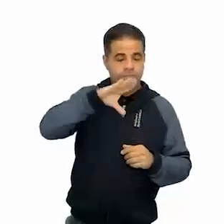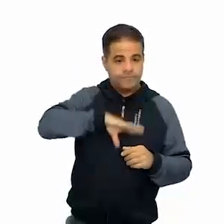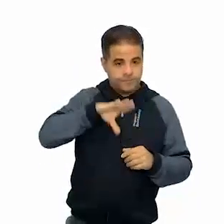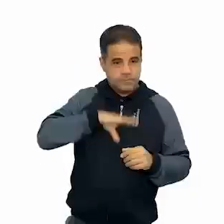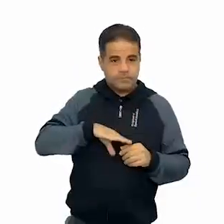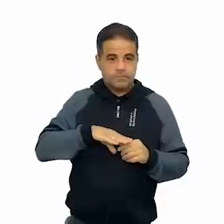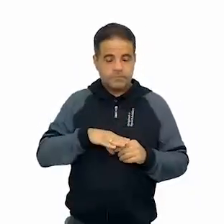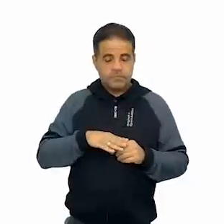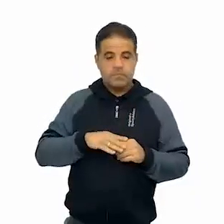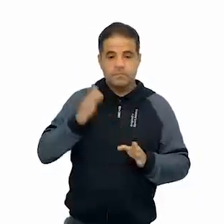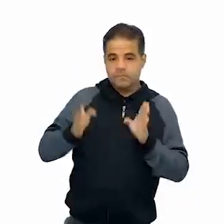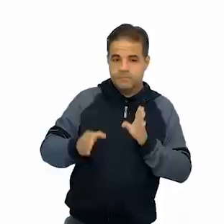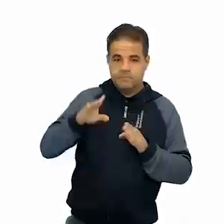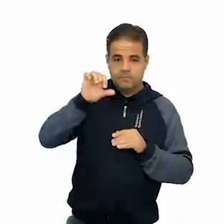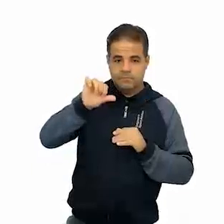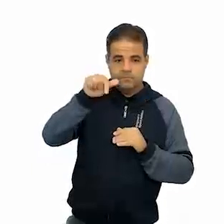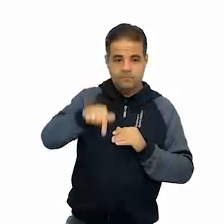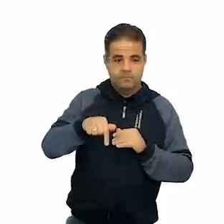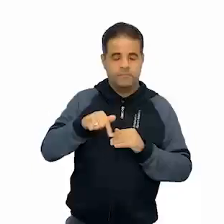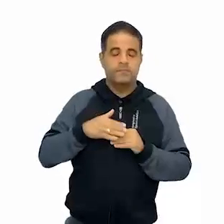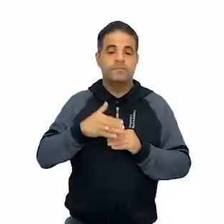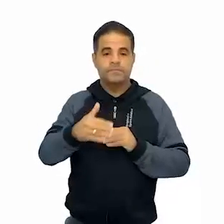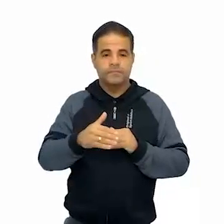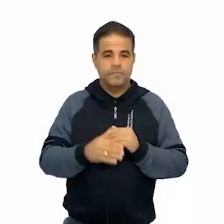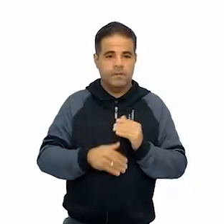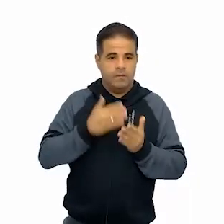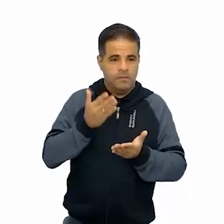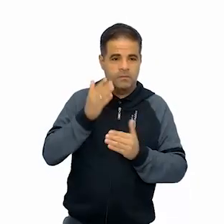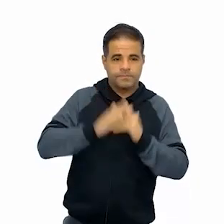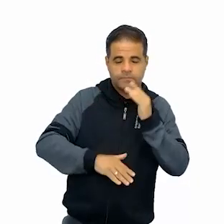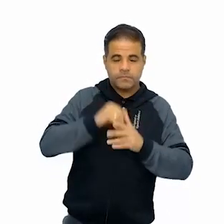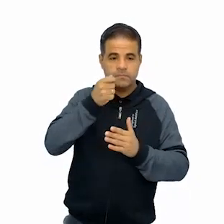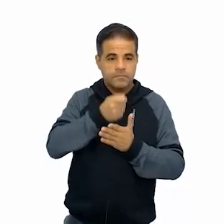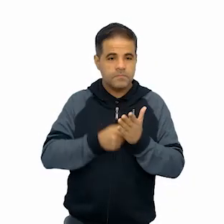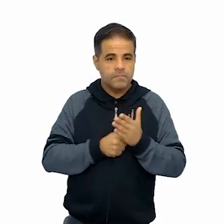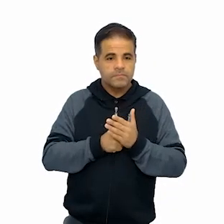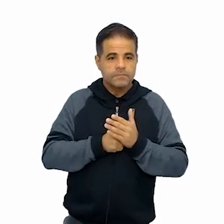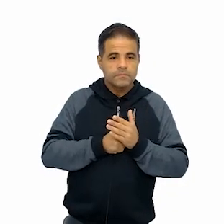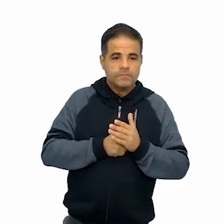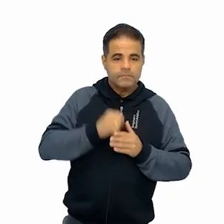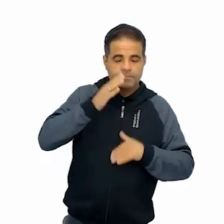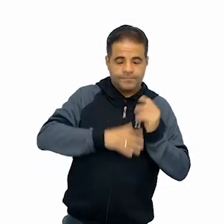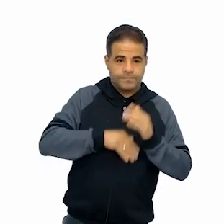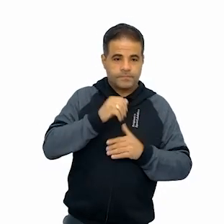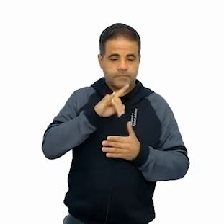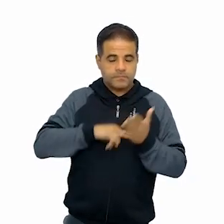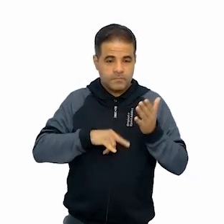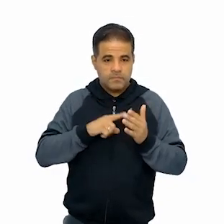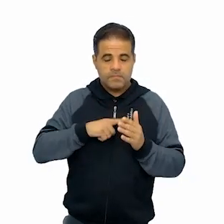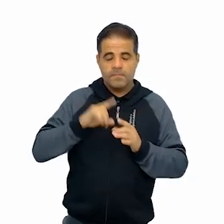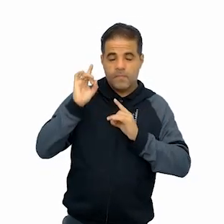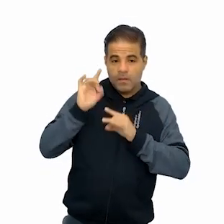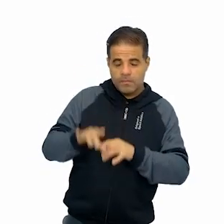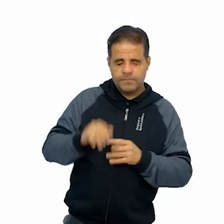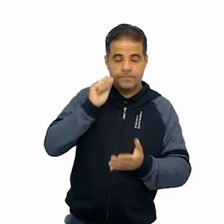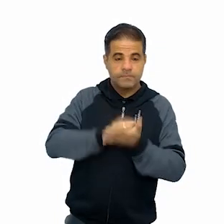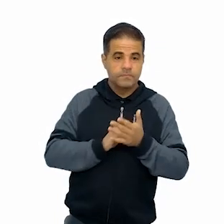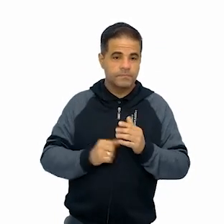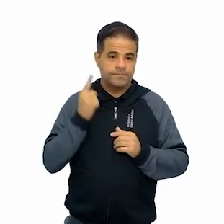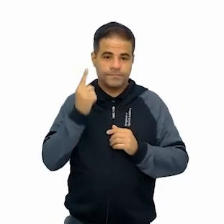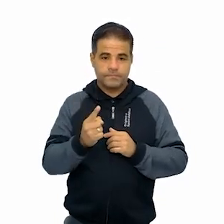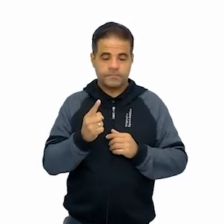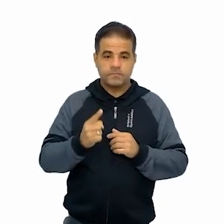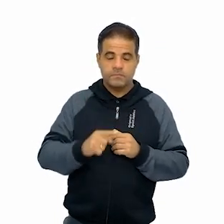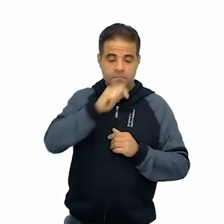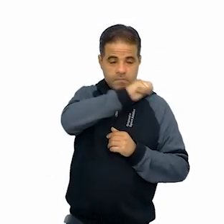primeiro ano, na página 97. Trata-se da escrita de ficha técnica. Na atividade 1, em duplas,